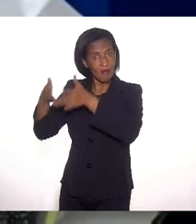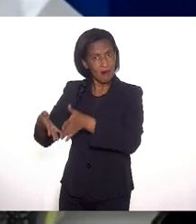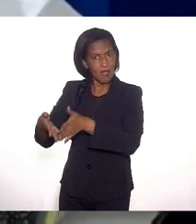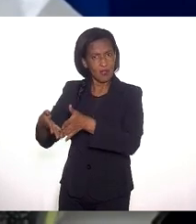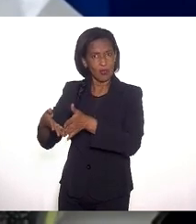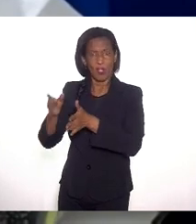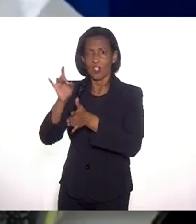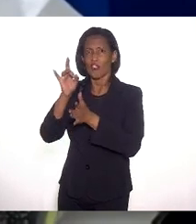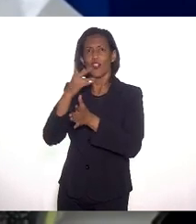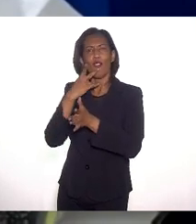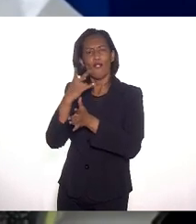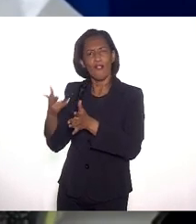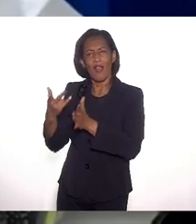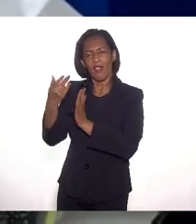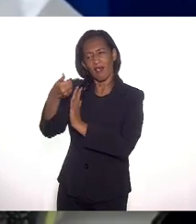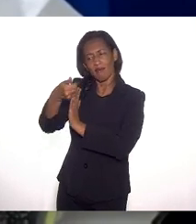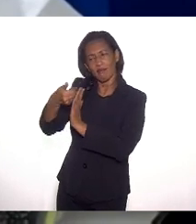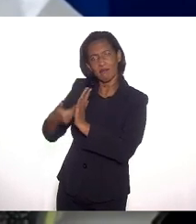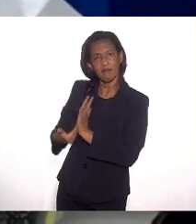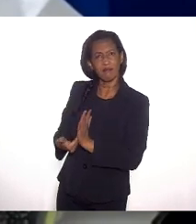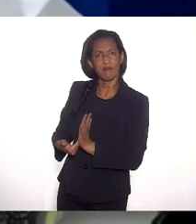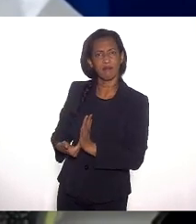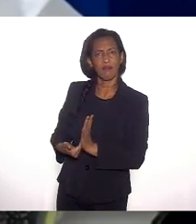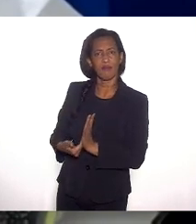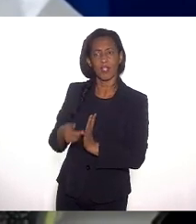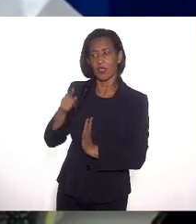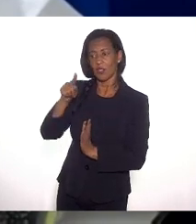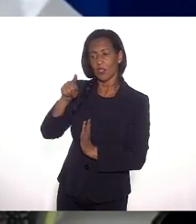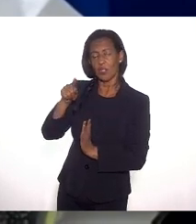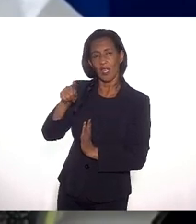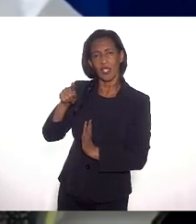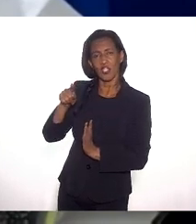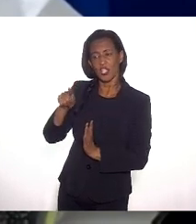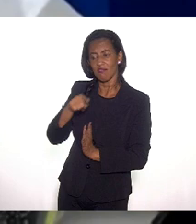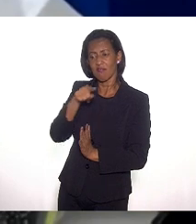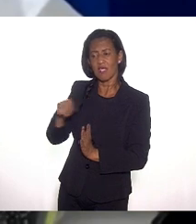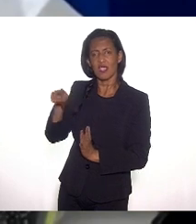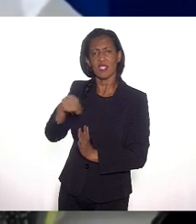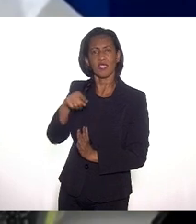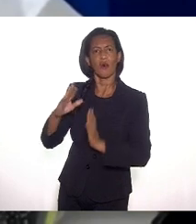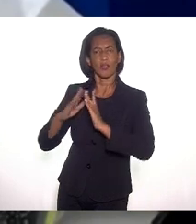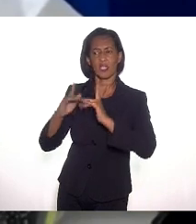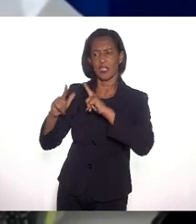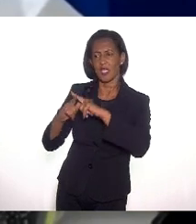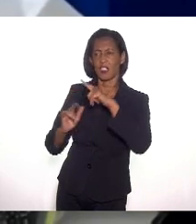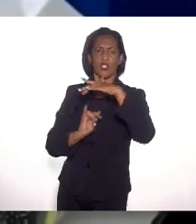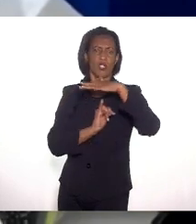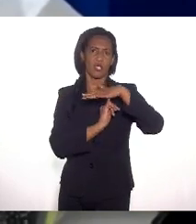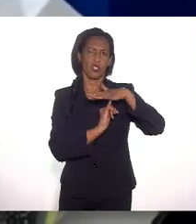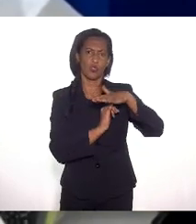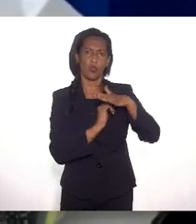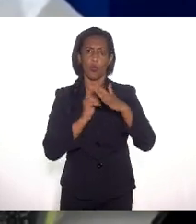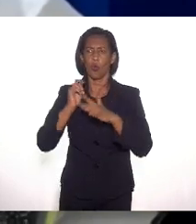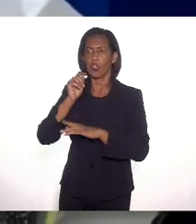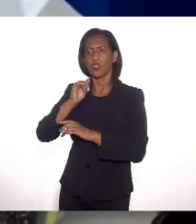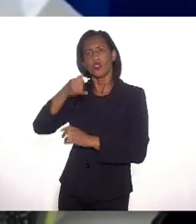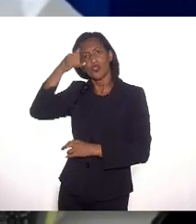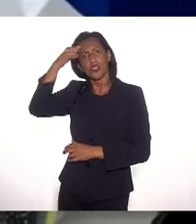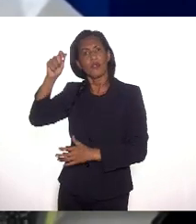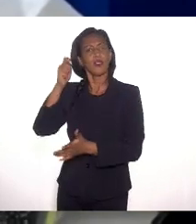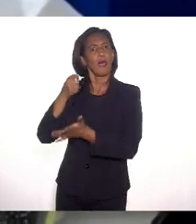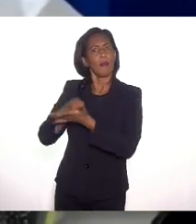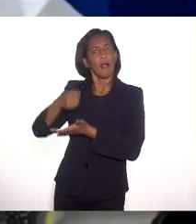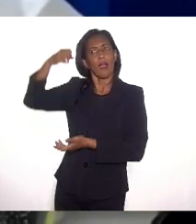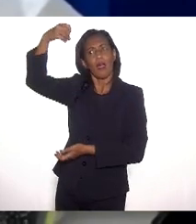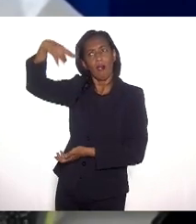faz um disciplinamento das isenções, né, aos templos, mas esse disciplinamento já está feito na